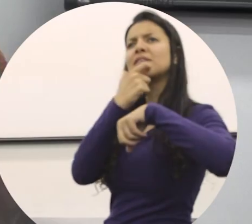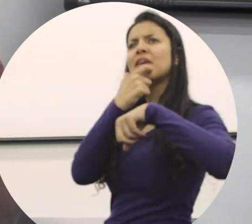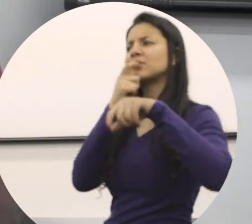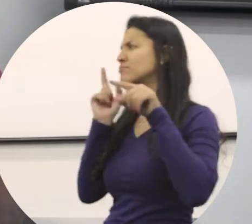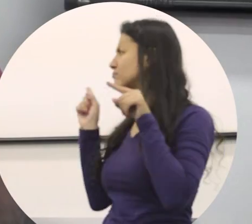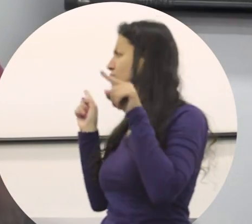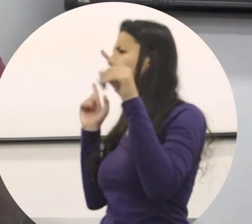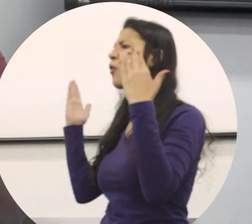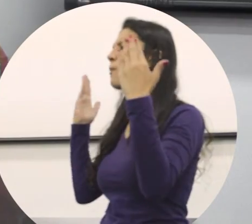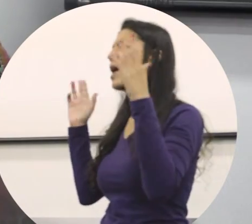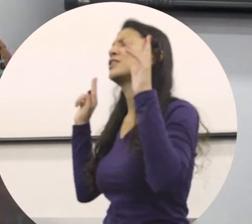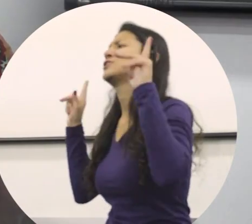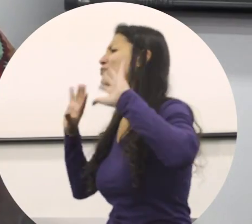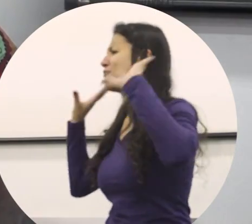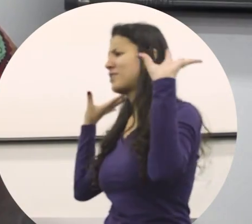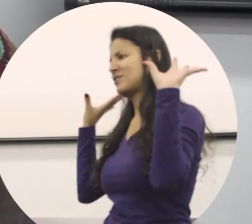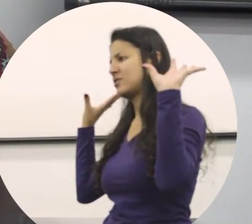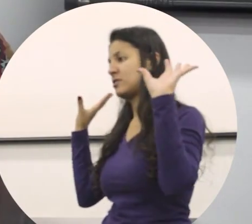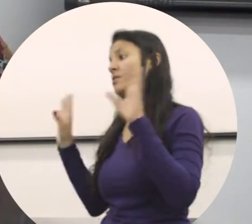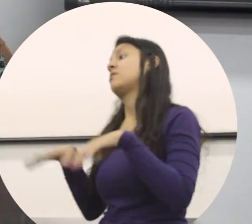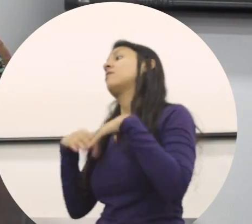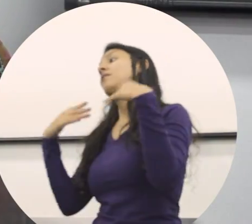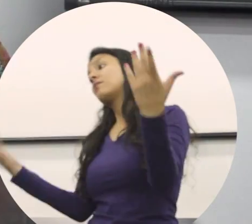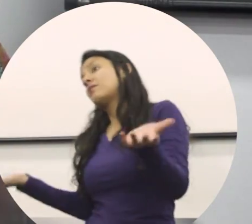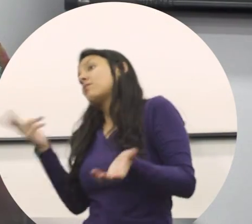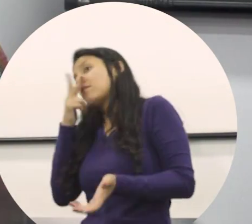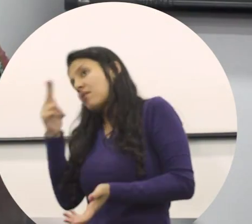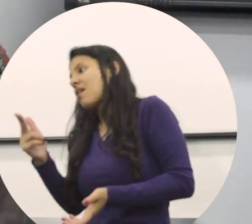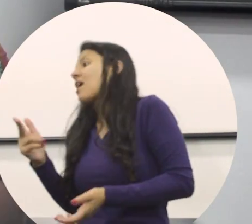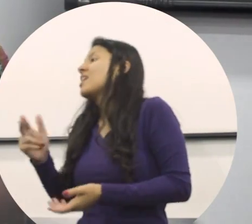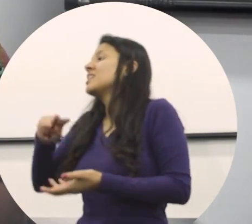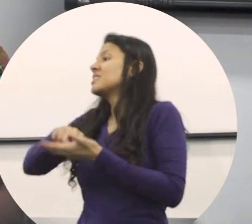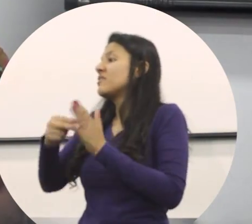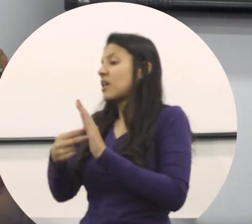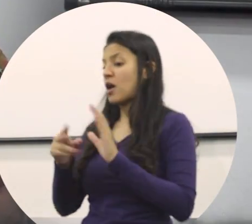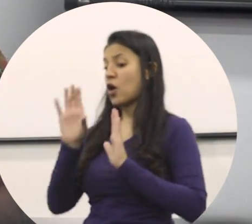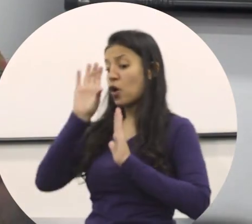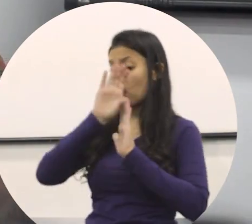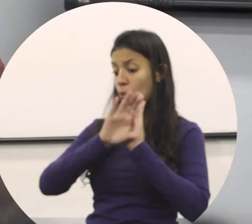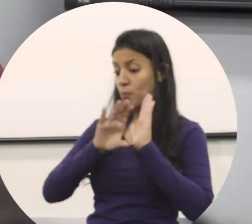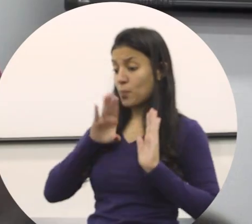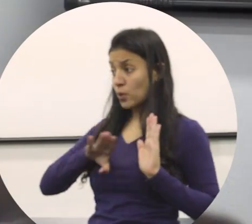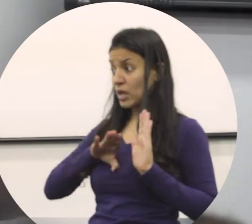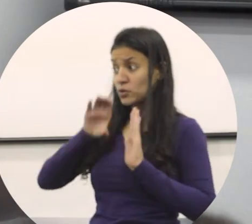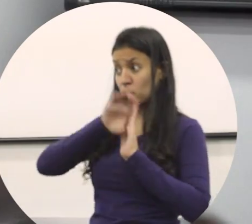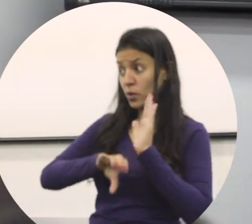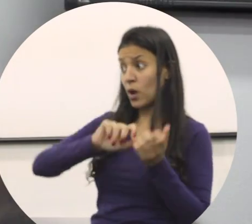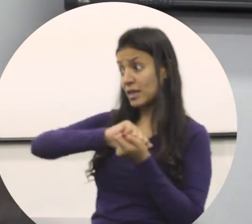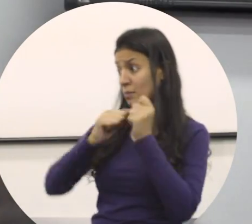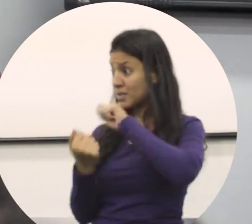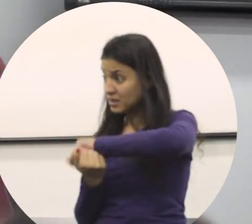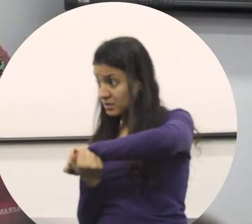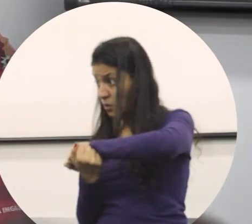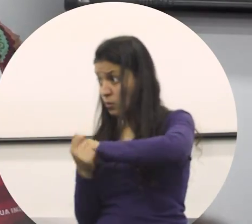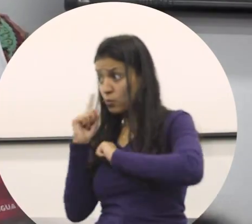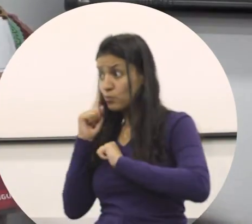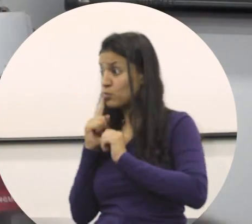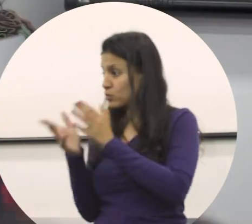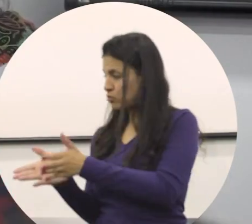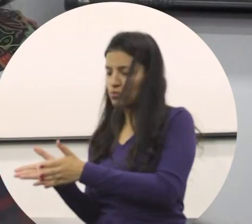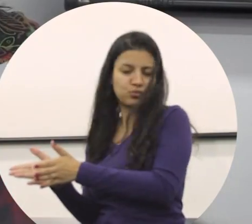totalmente diferente, sabe? Então, eu acho que não é uma questão de adaptação do currículo de português para o surdo, mas sim de